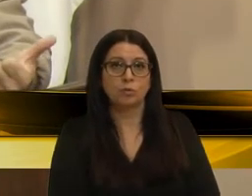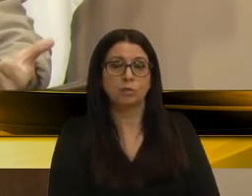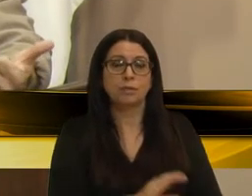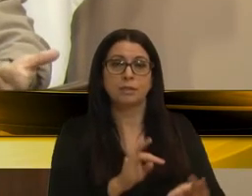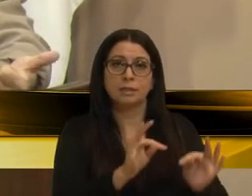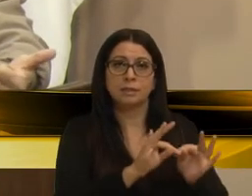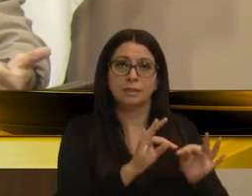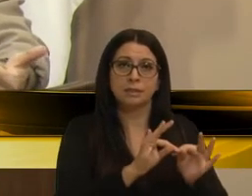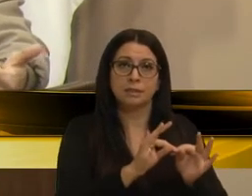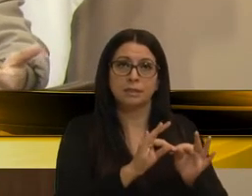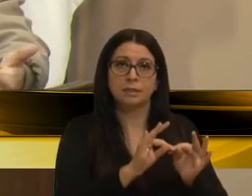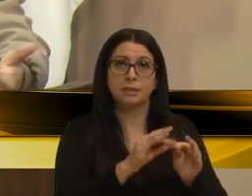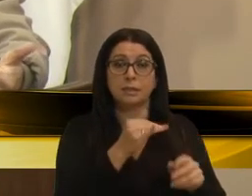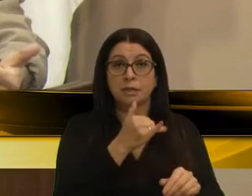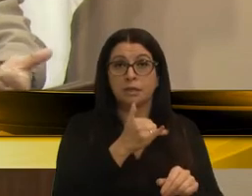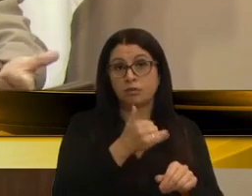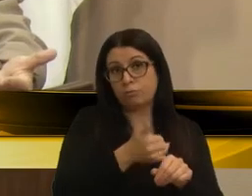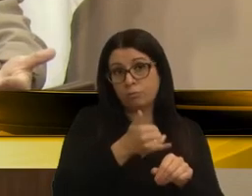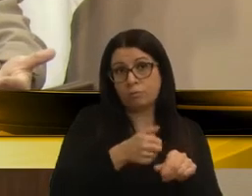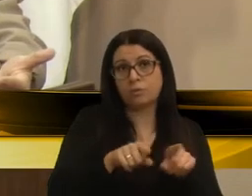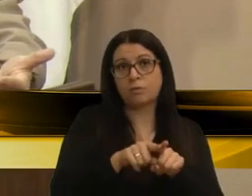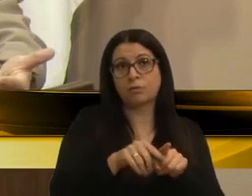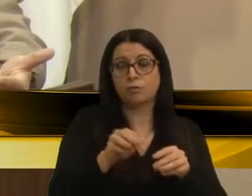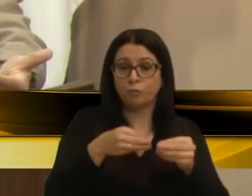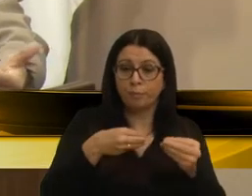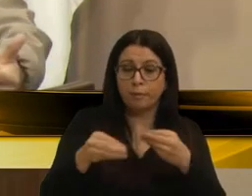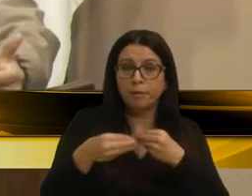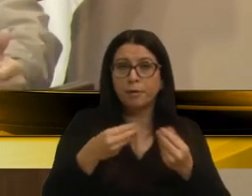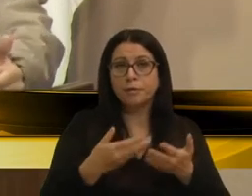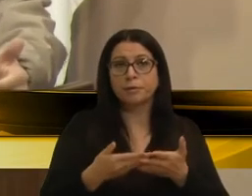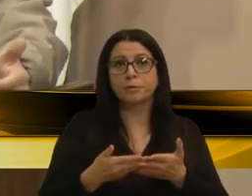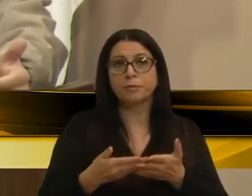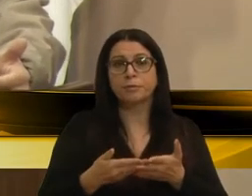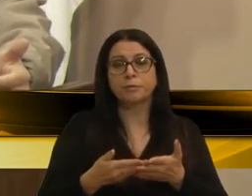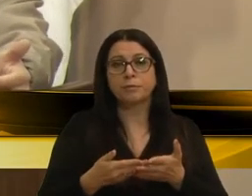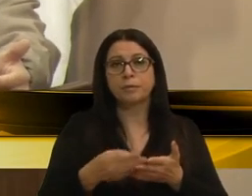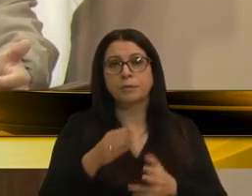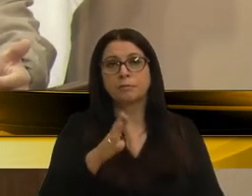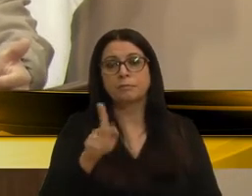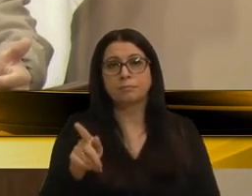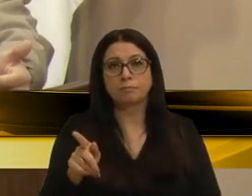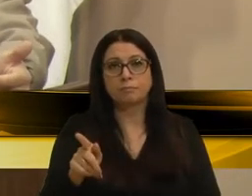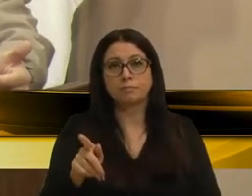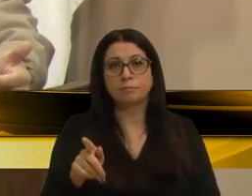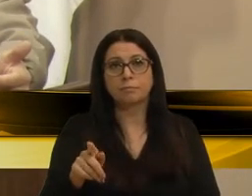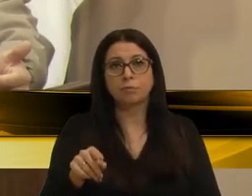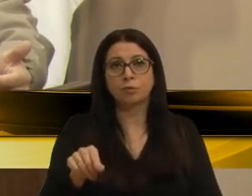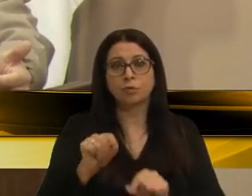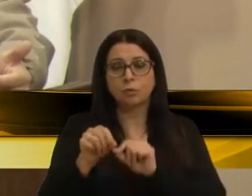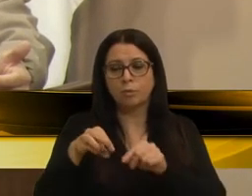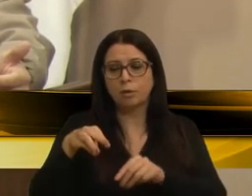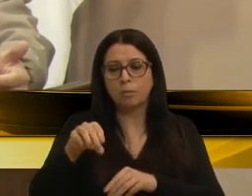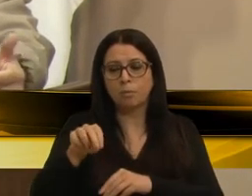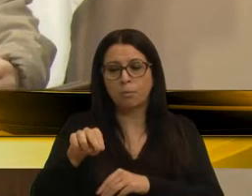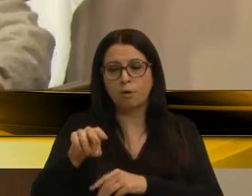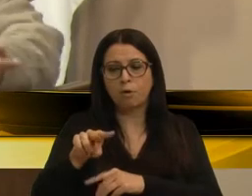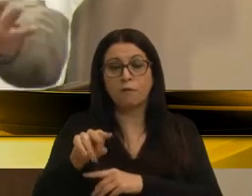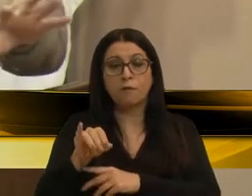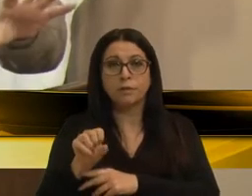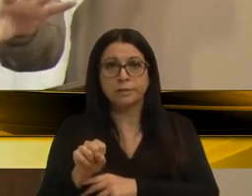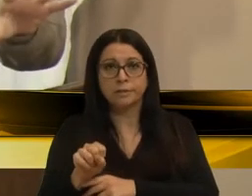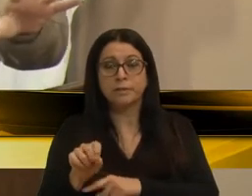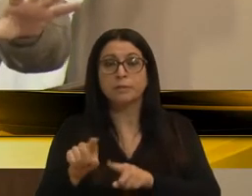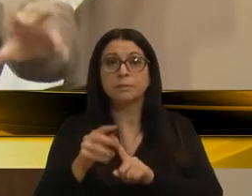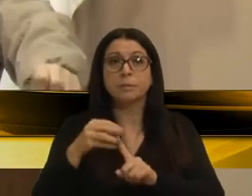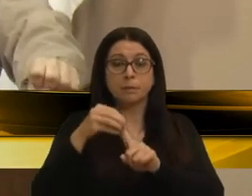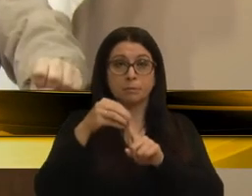técnico em metalurgia, de plásticos, ali em Bento Gonçalves, moveleiro, e principalmente